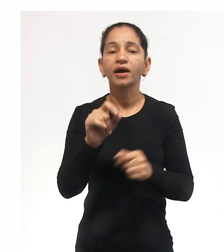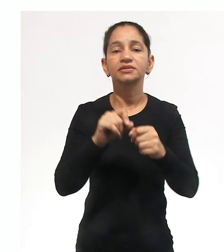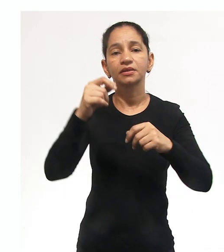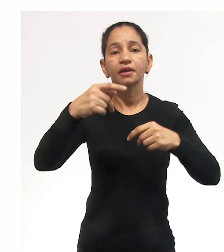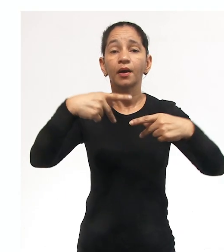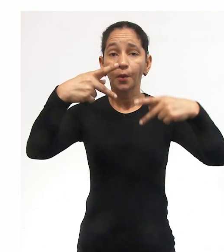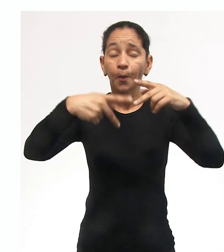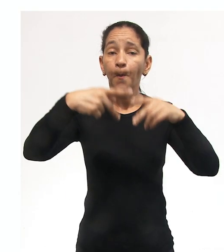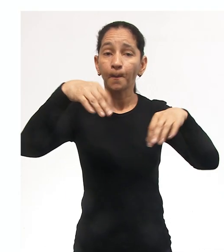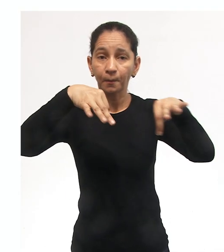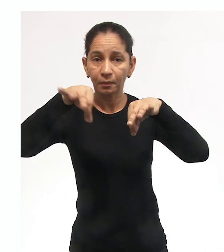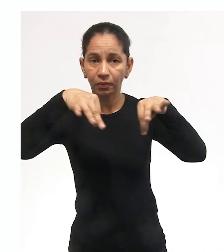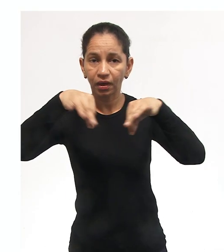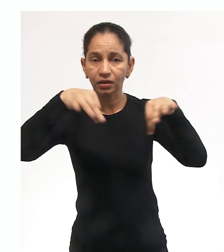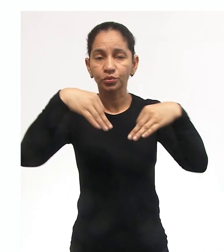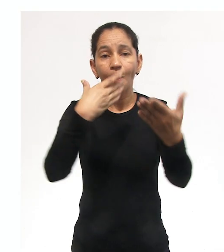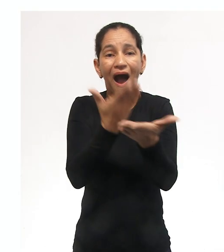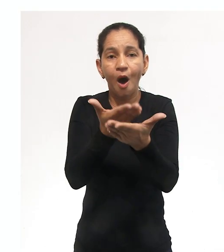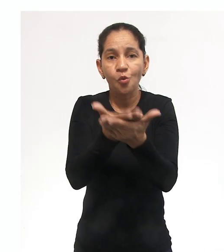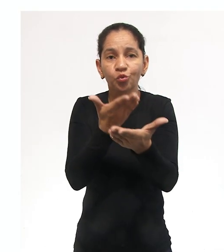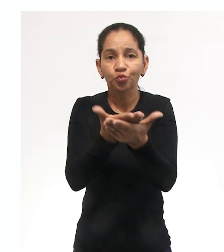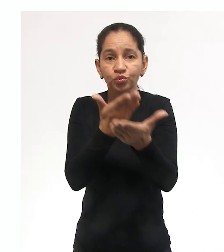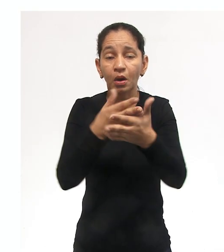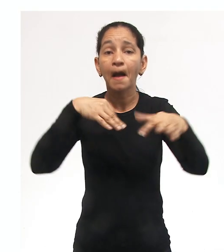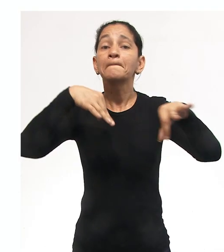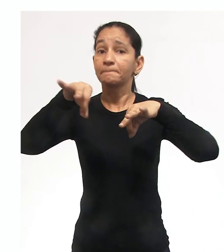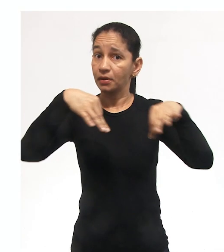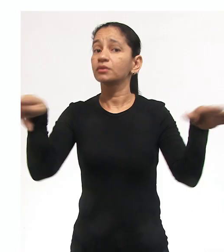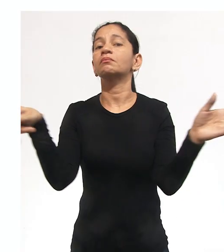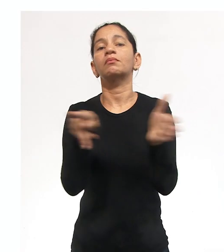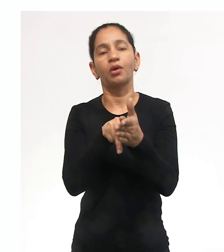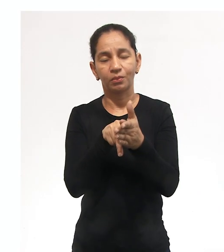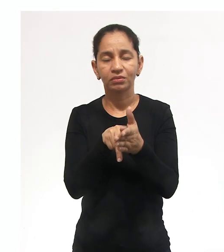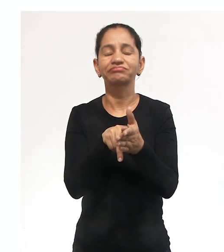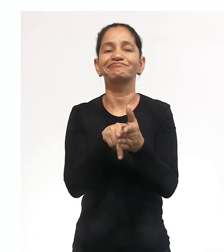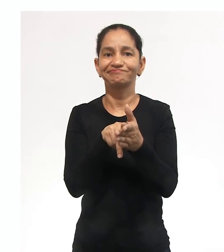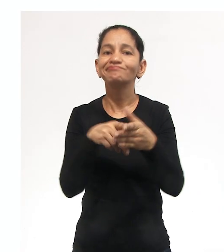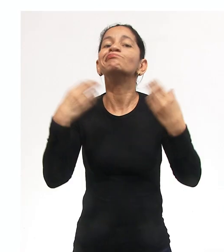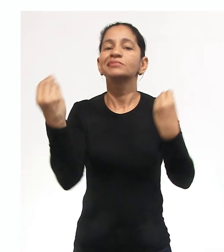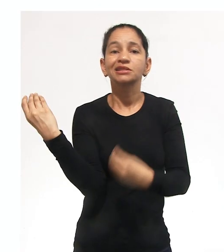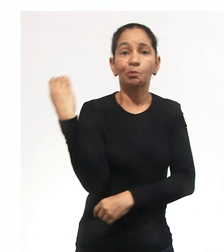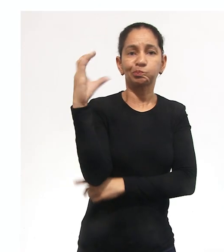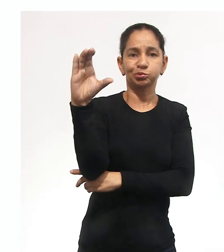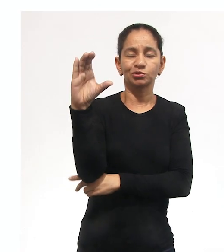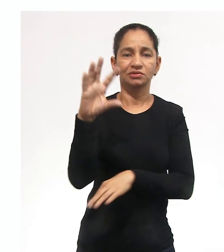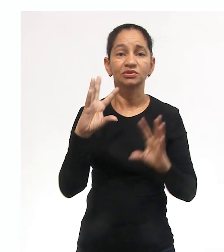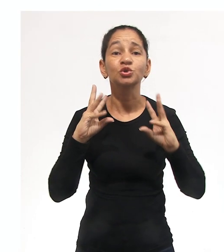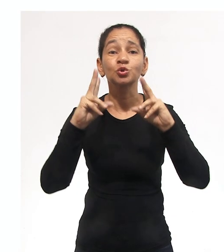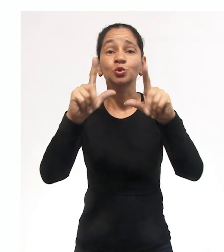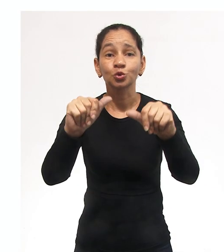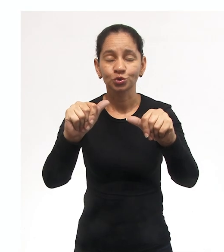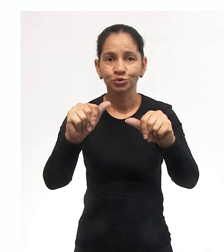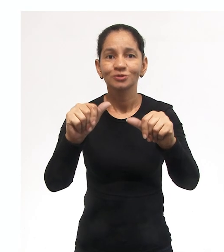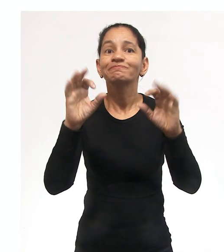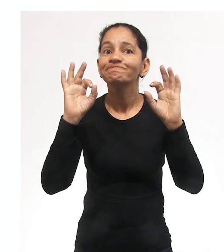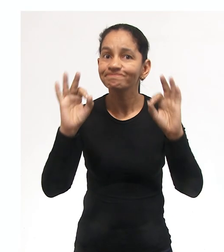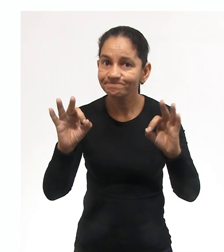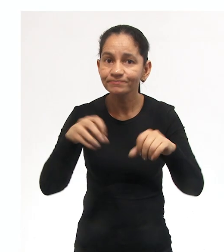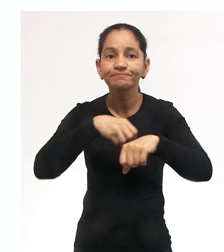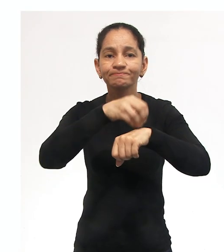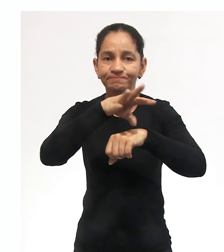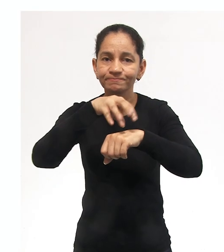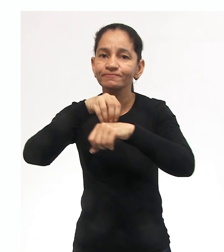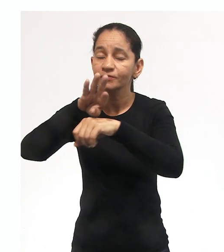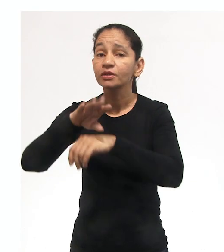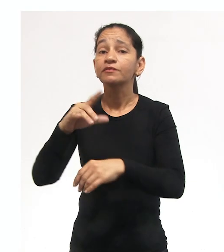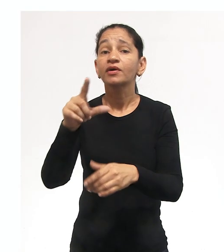de um plano de aula, em duplo ou trio, e essa atividade ela precisa ser postada por todos.